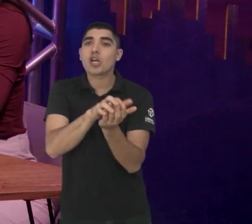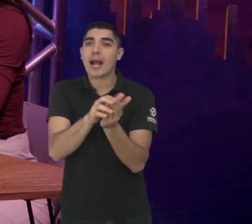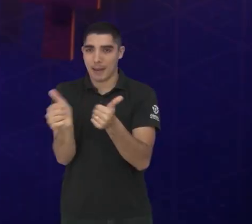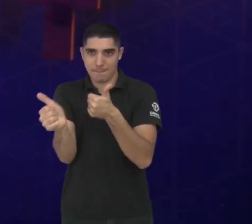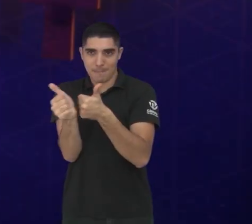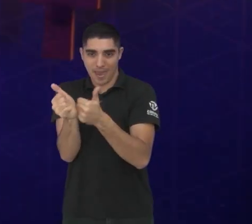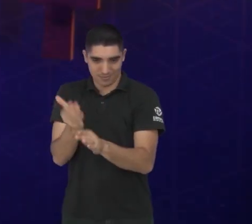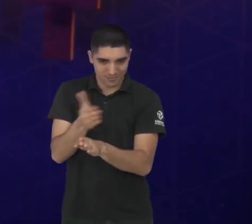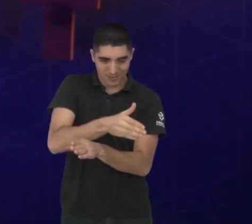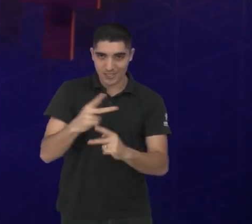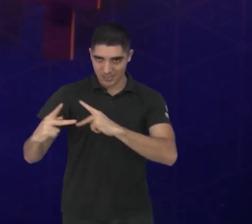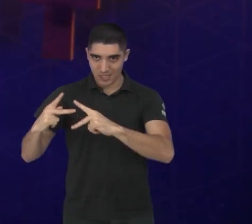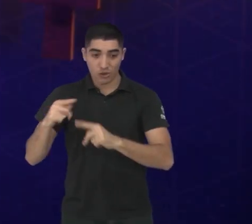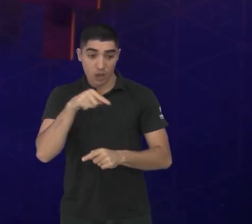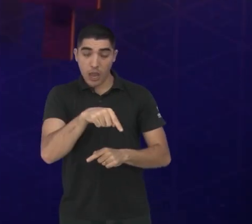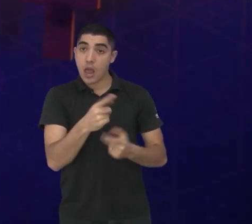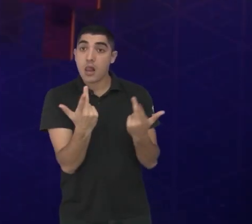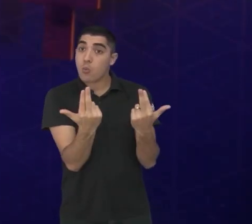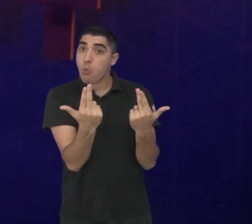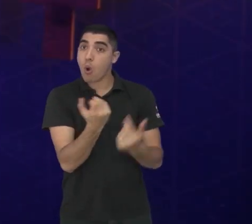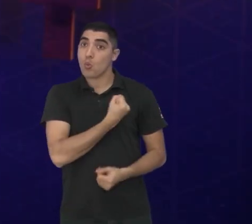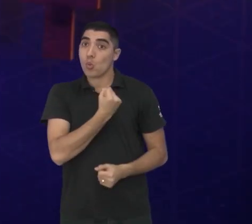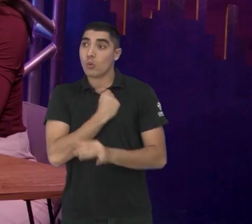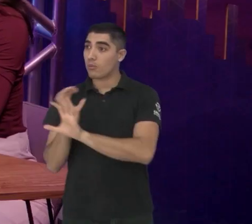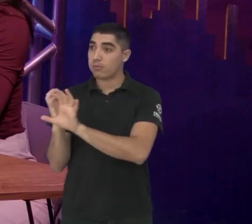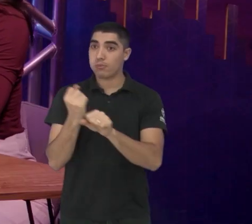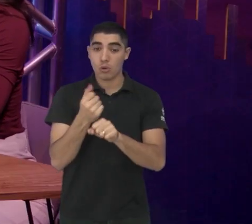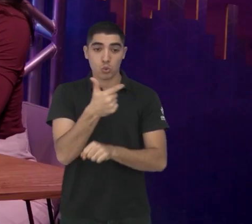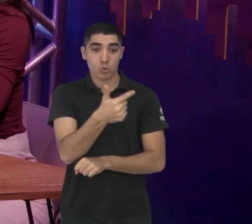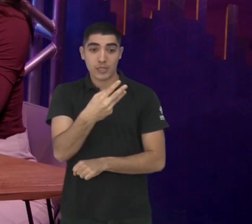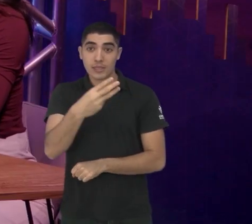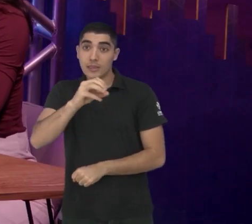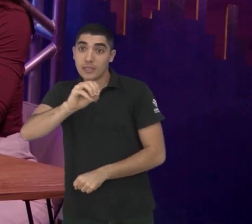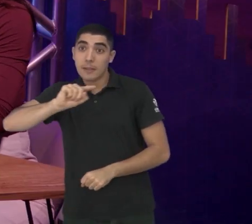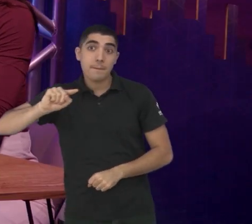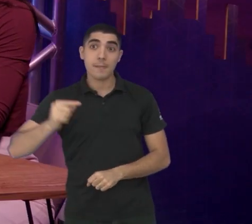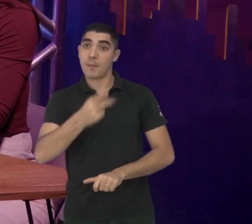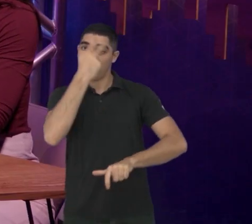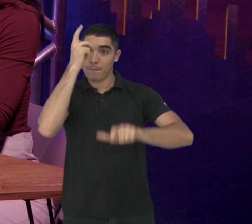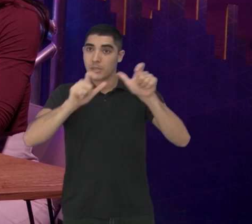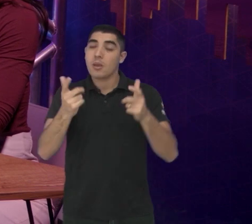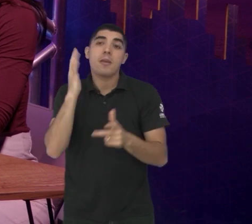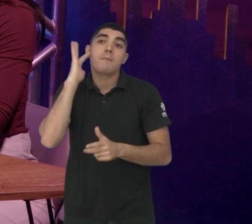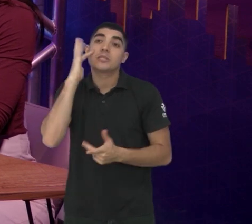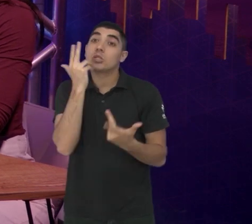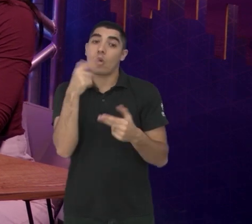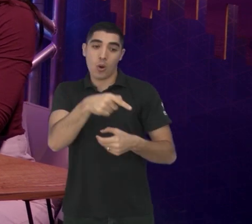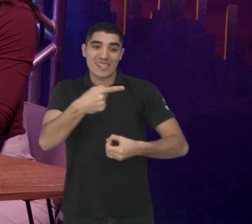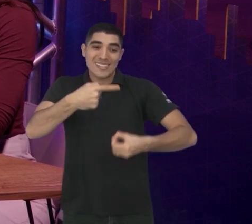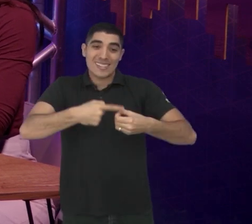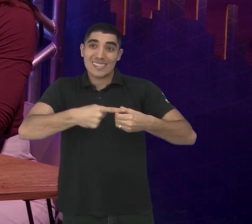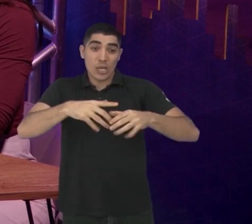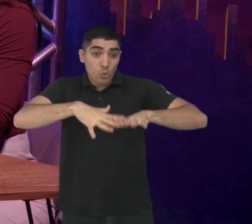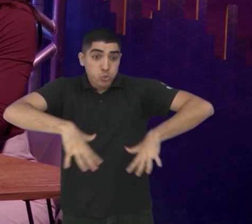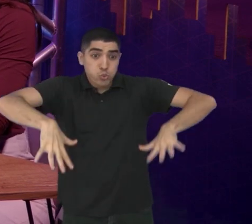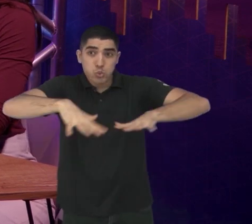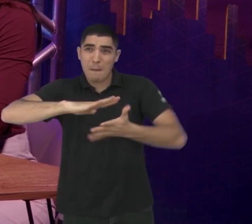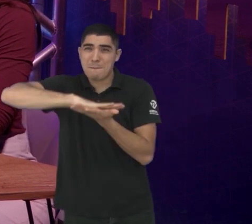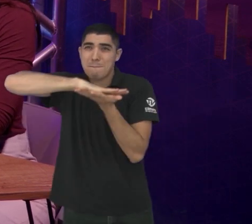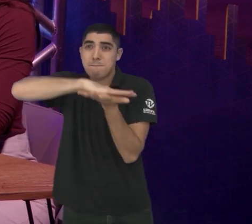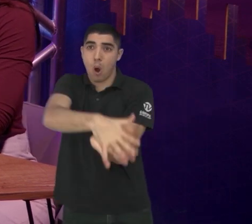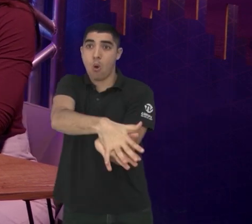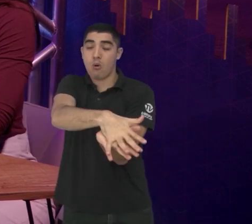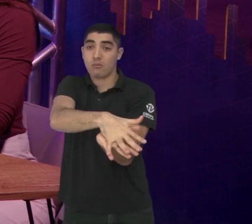aqui, Jacareí, tem isso basicamente de habitantes. É como se a cidade inteira tivesse desaparecido. Foi